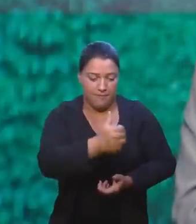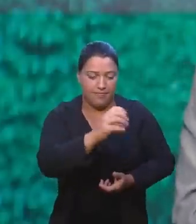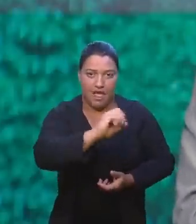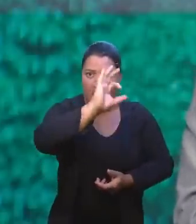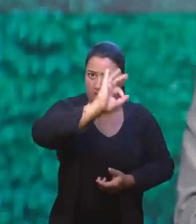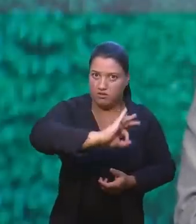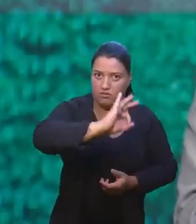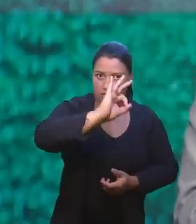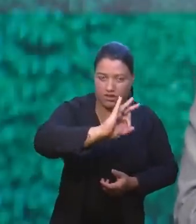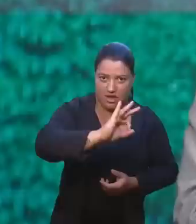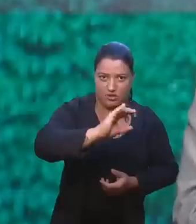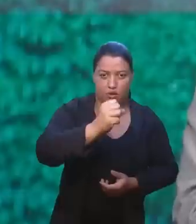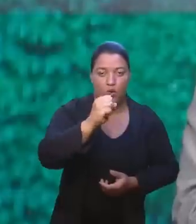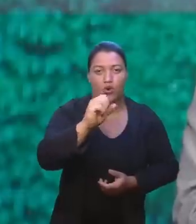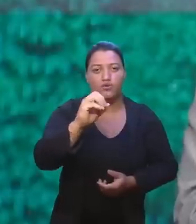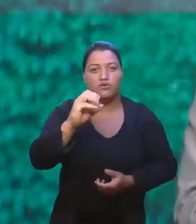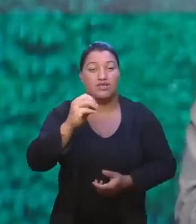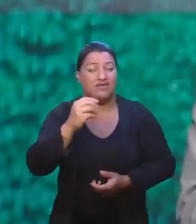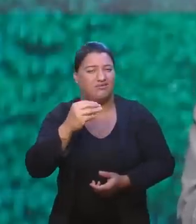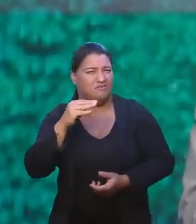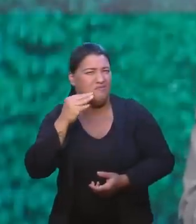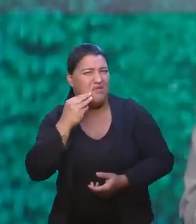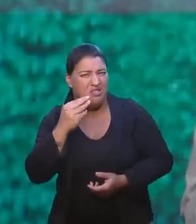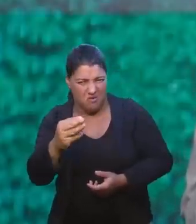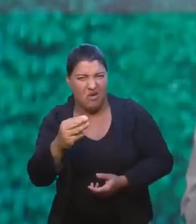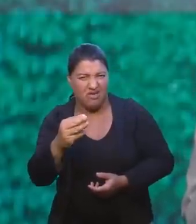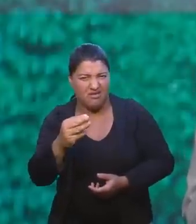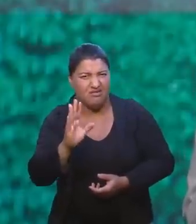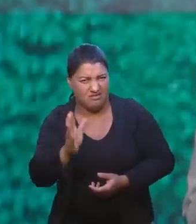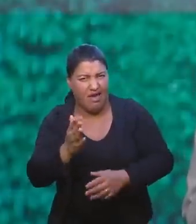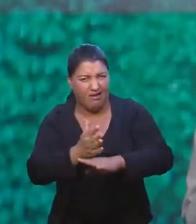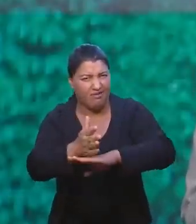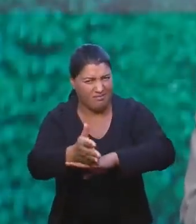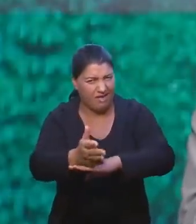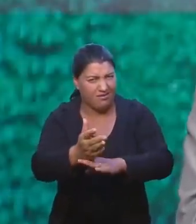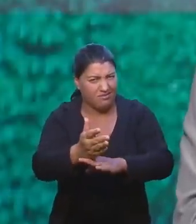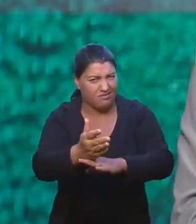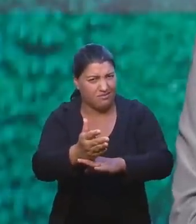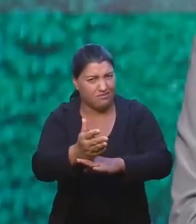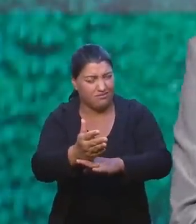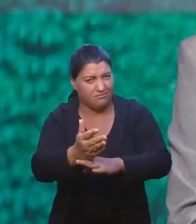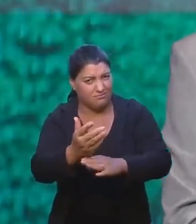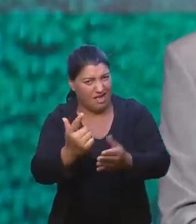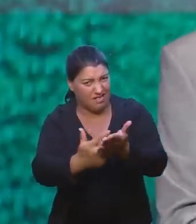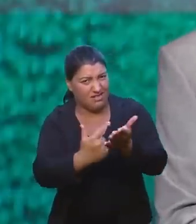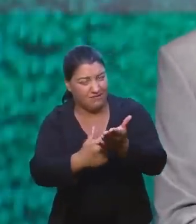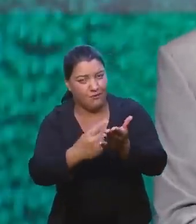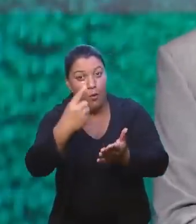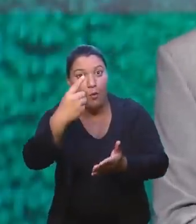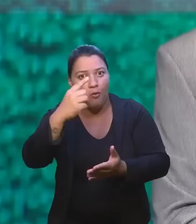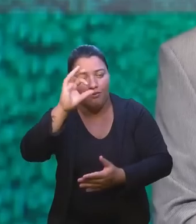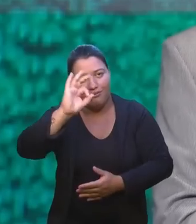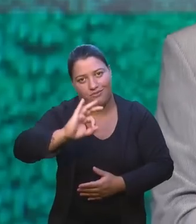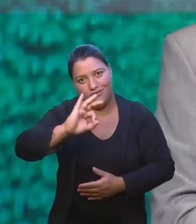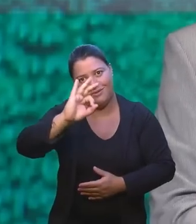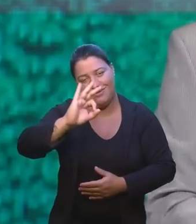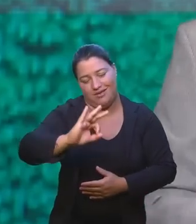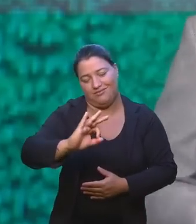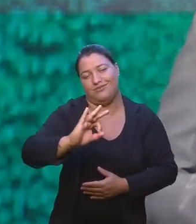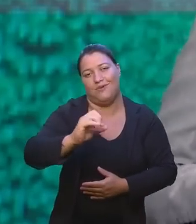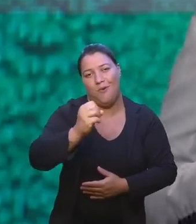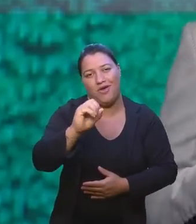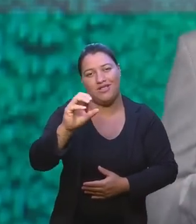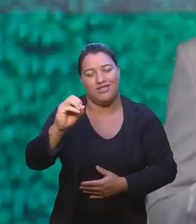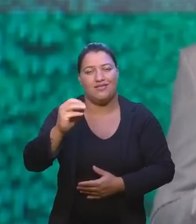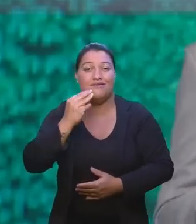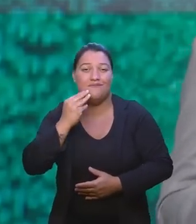10%, 800 milhões. Será que 800 milhões de pessoas têm acesso? Não. 1%. 80 milhões.